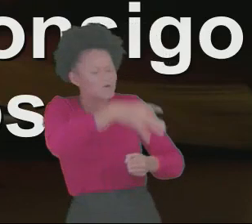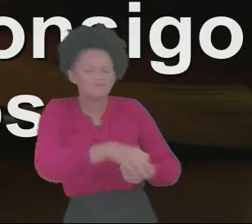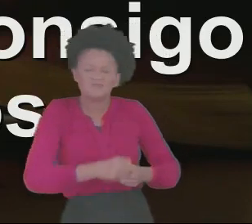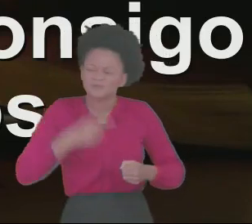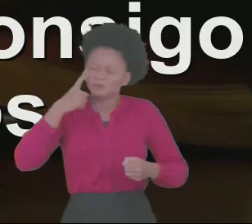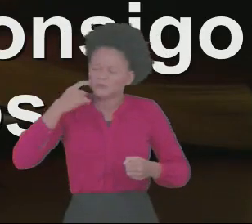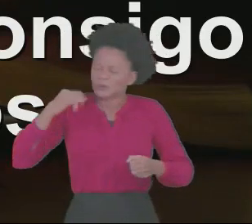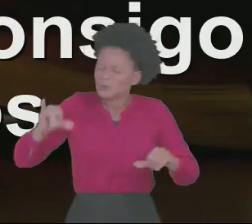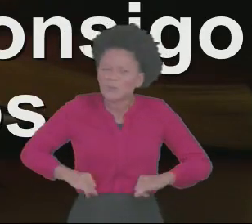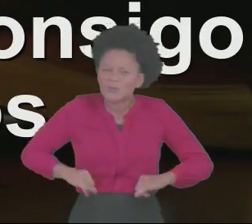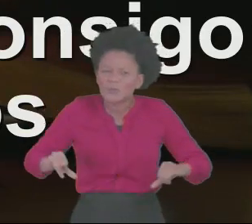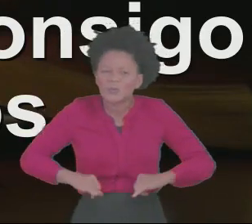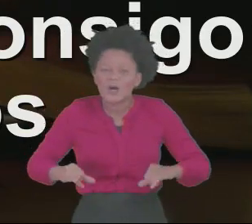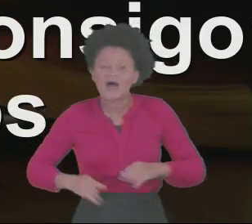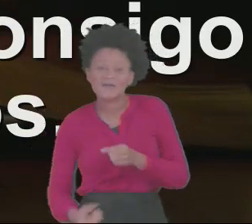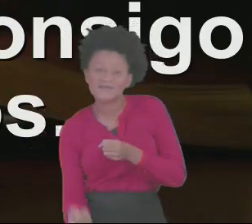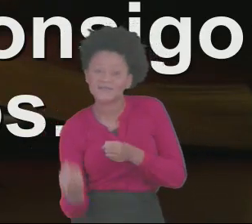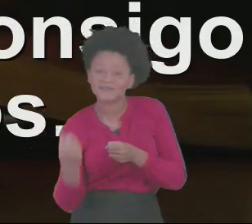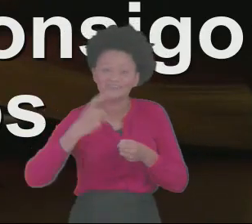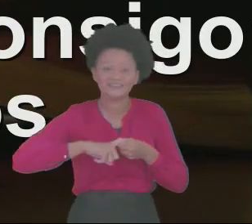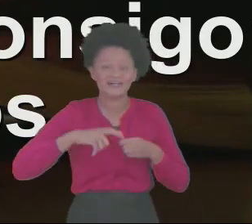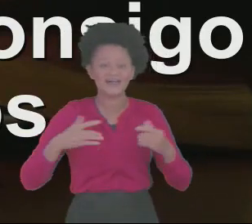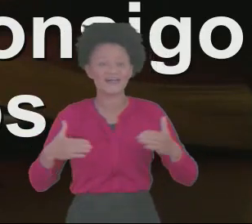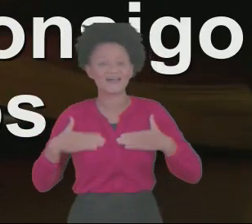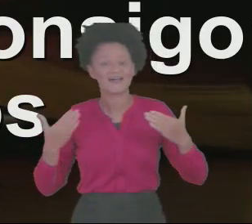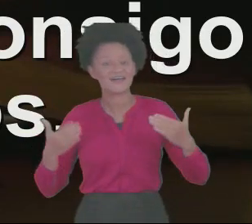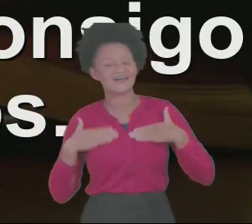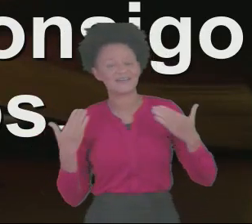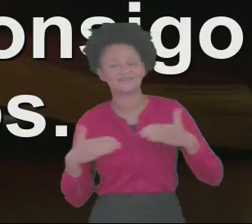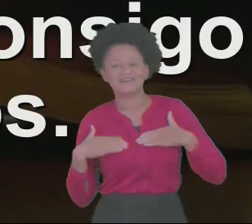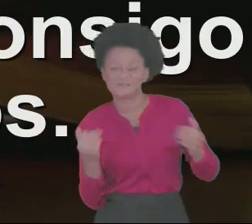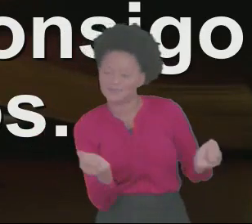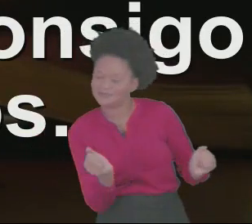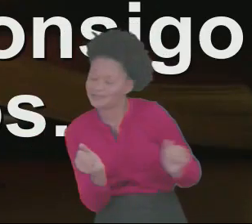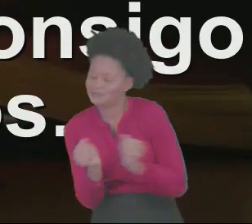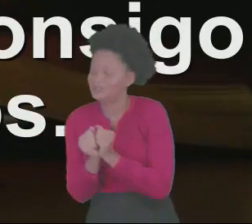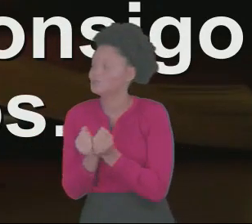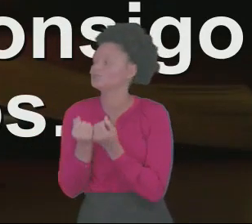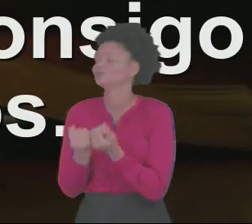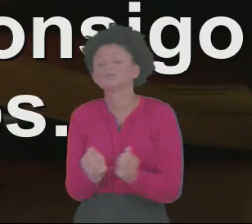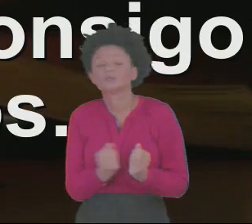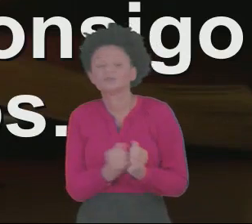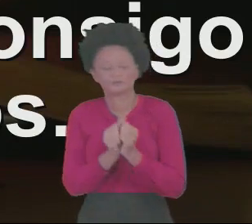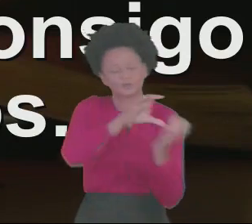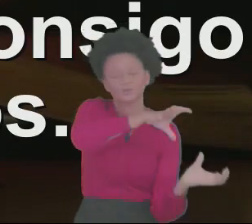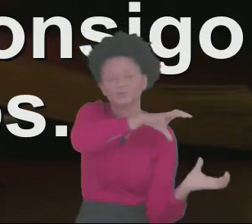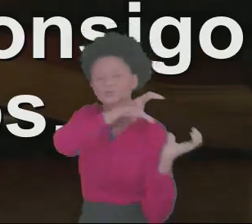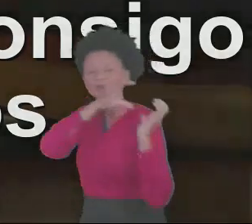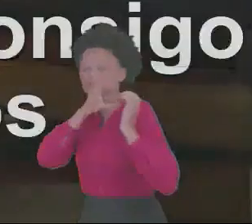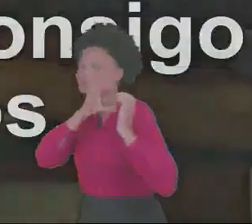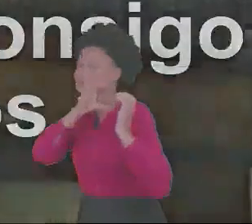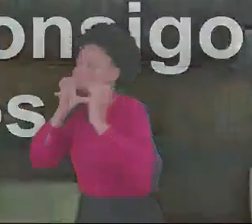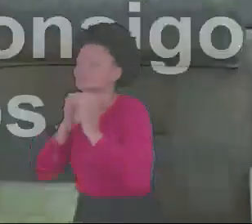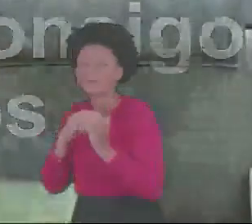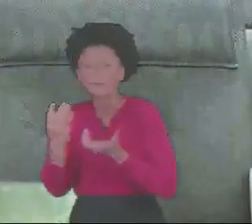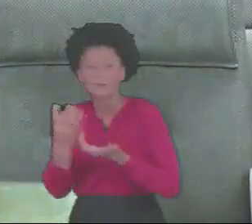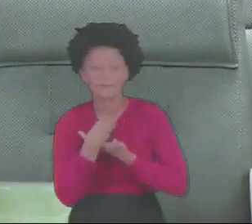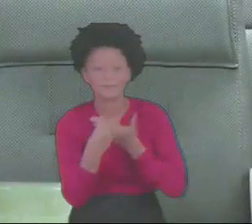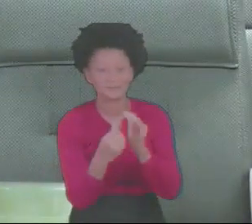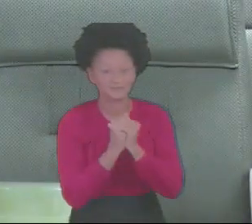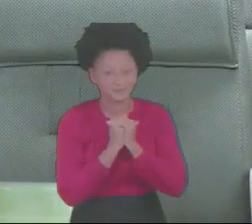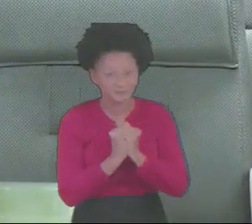dúvida com alegria trazendo consigo os seus molhos quem diz Amém por